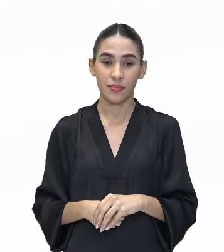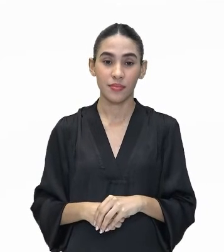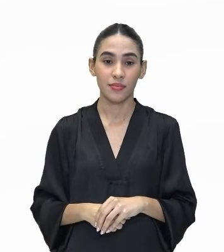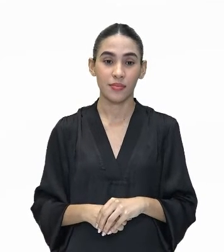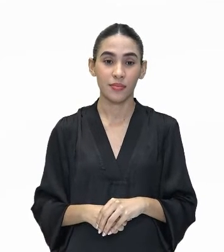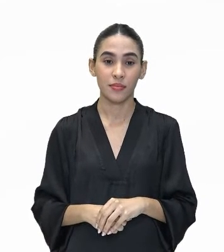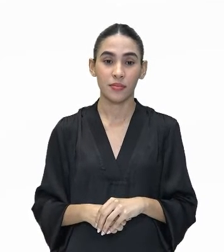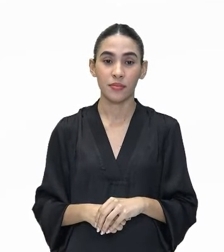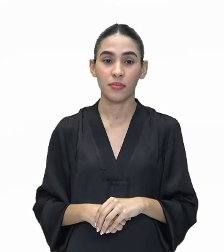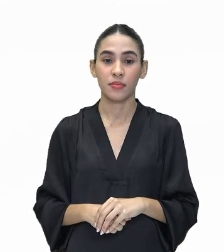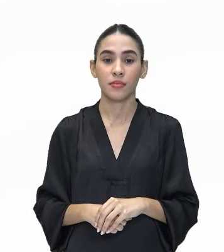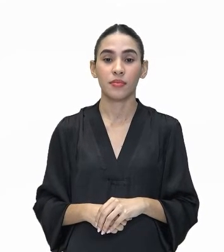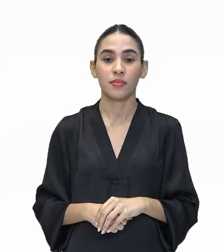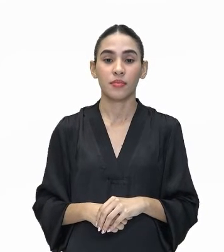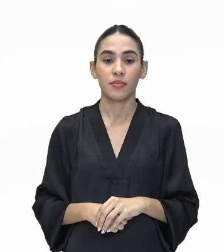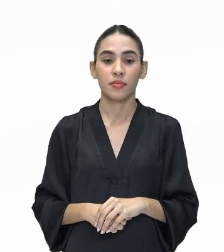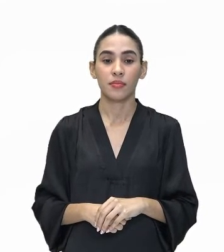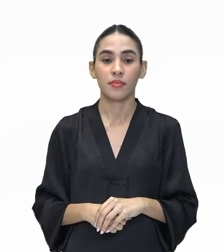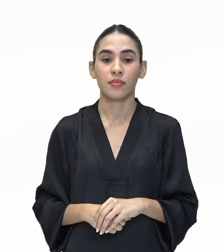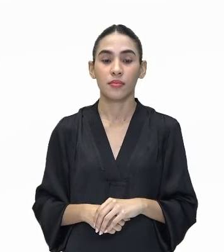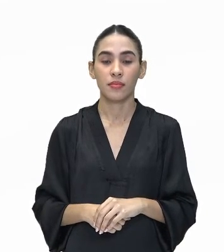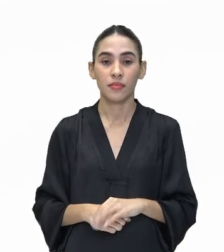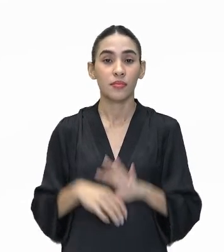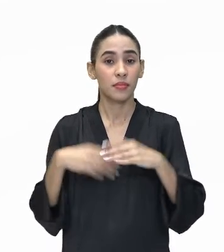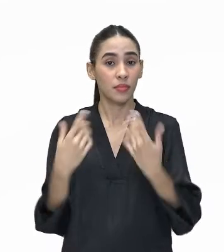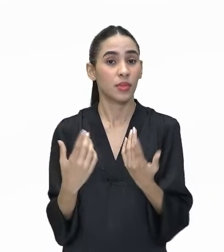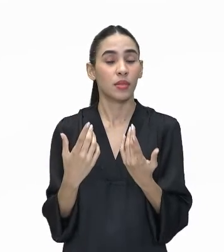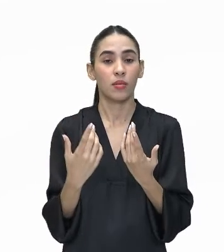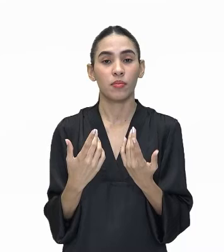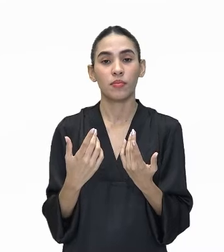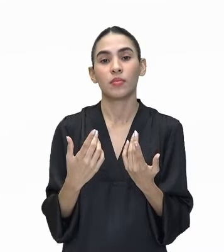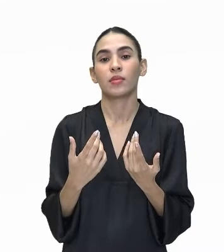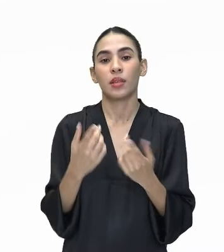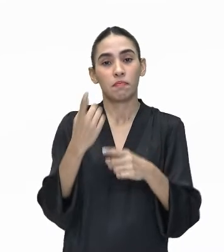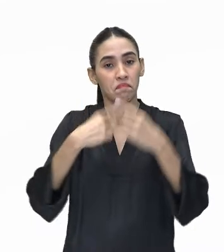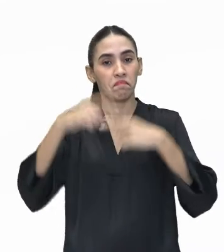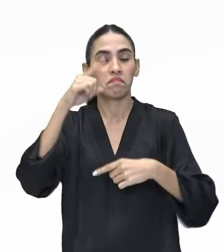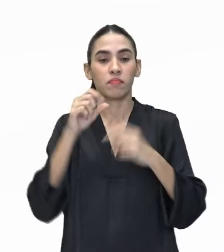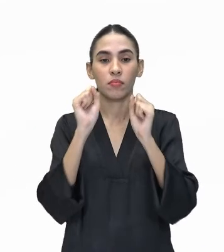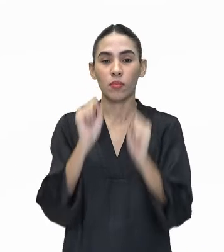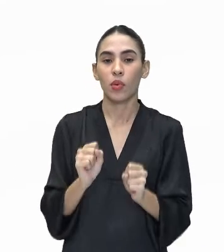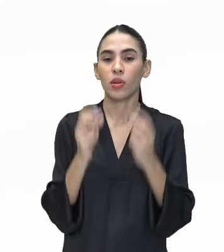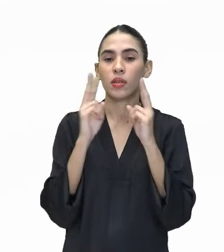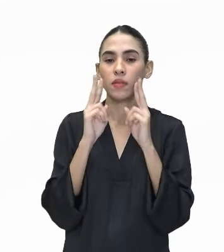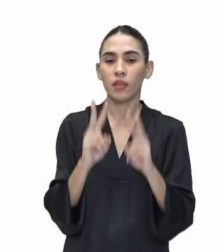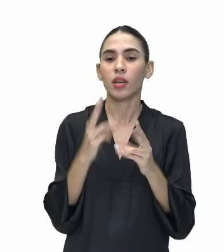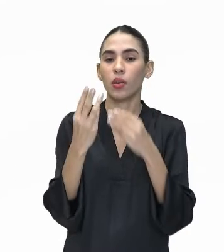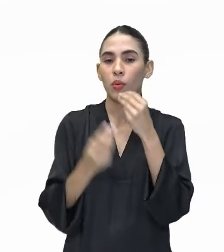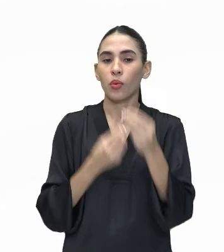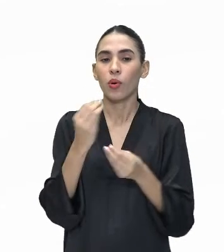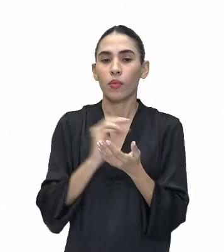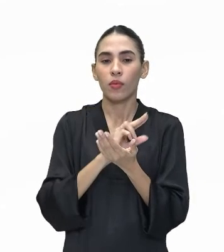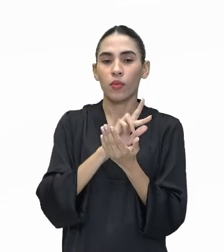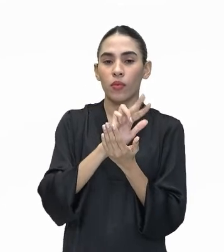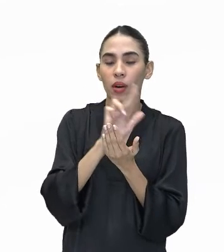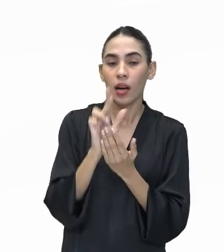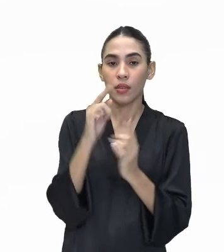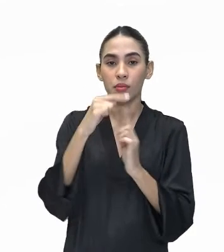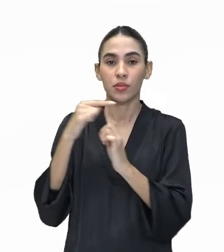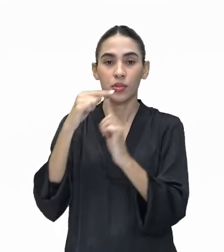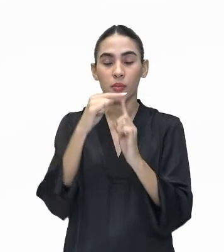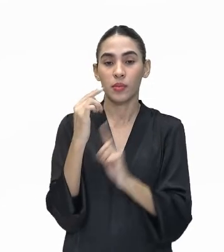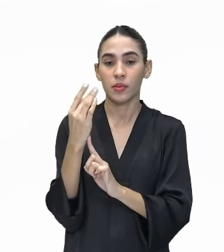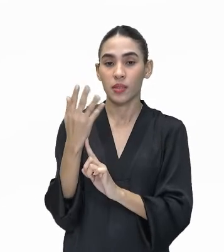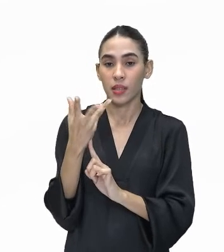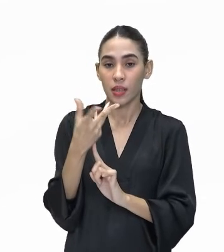Então, os resultados dessa evolução podem ser vistos nas mais diversas formas de